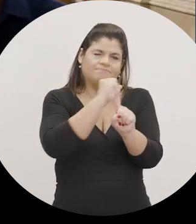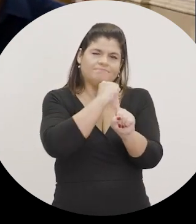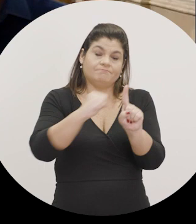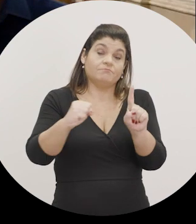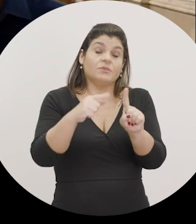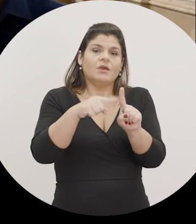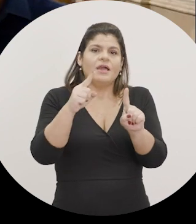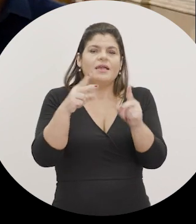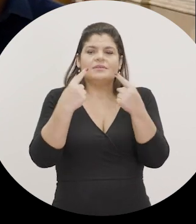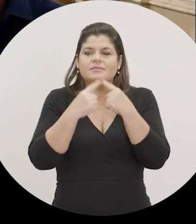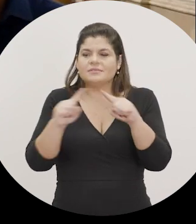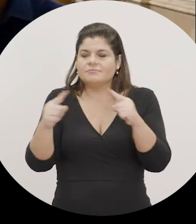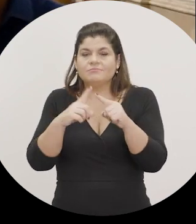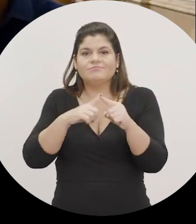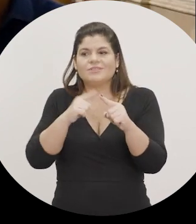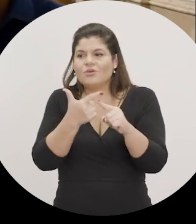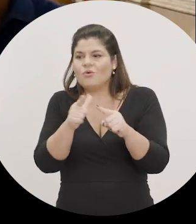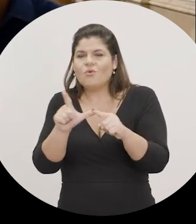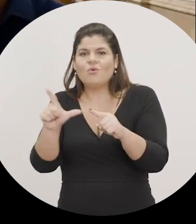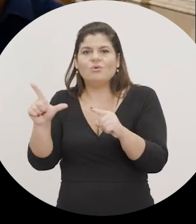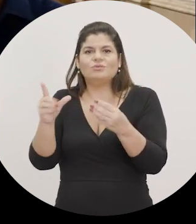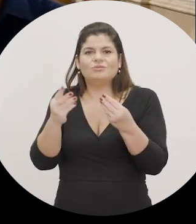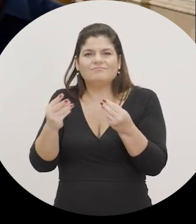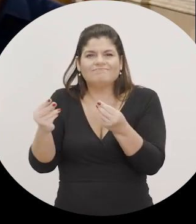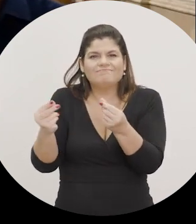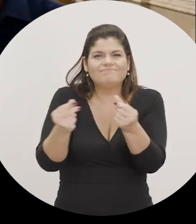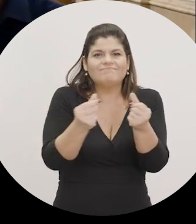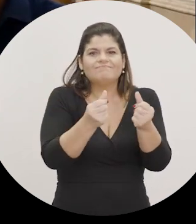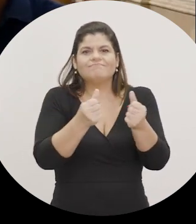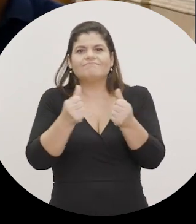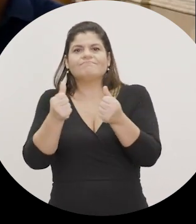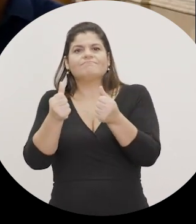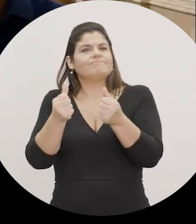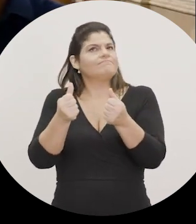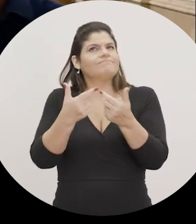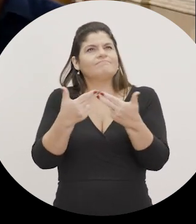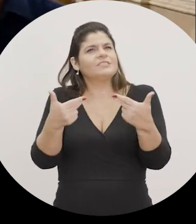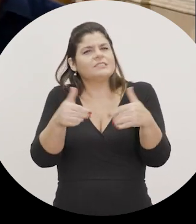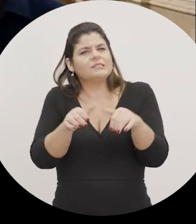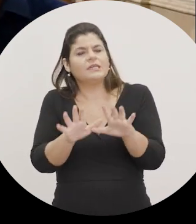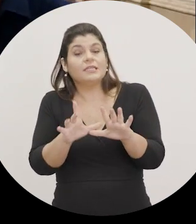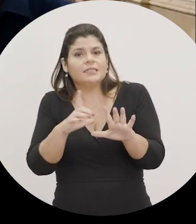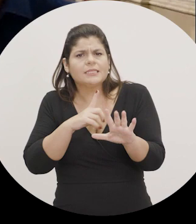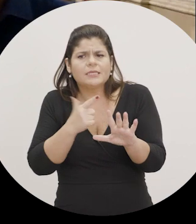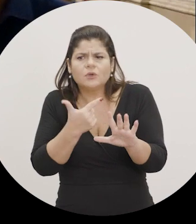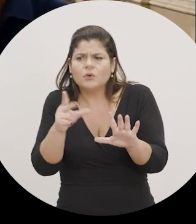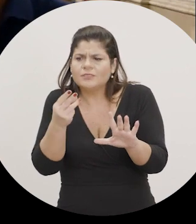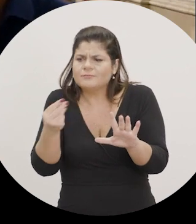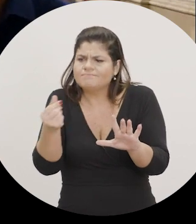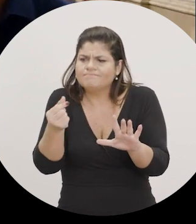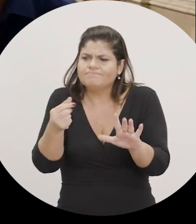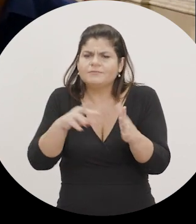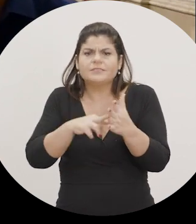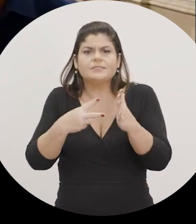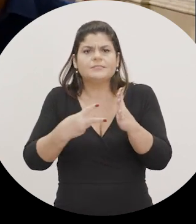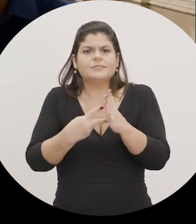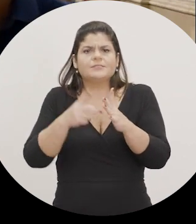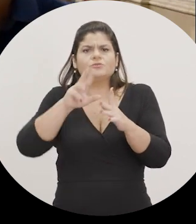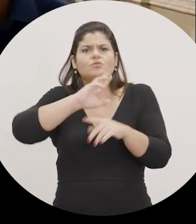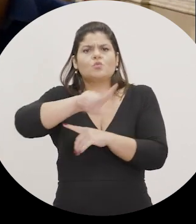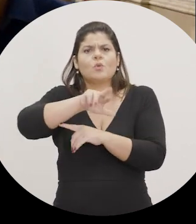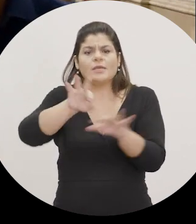música, de repente, ela toma um outro... ela toma... Enfim, né, ela